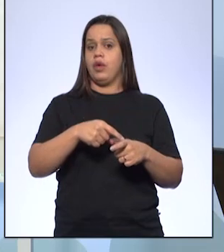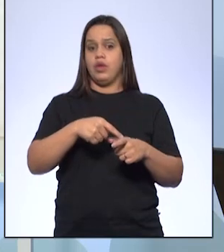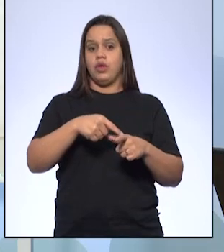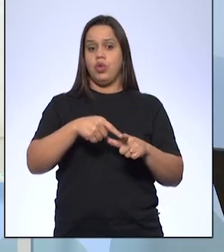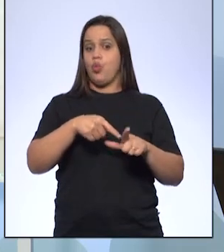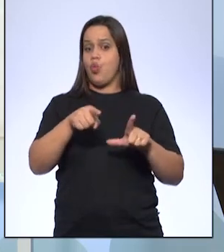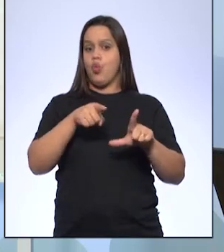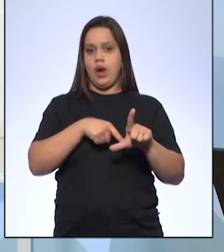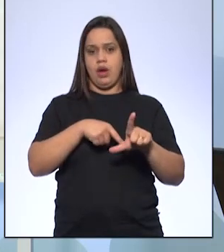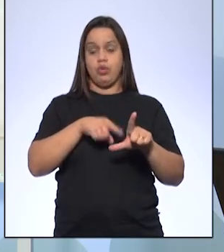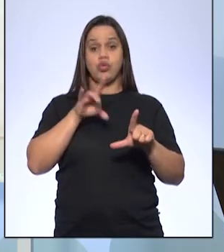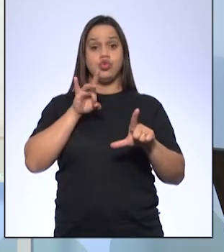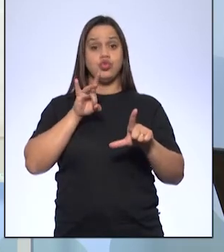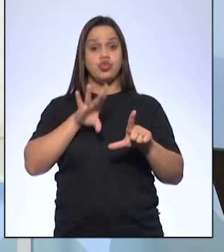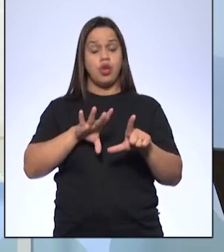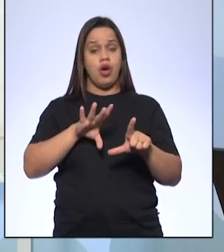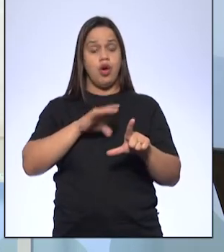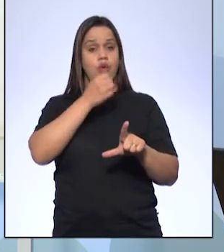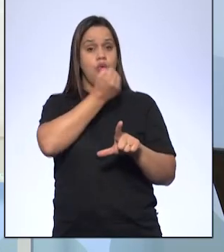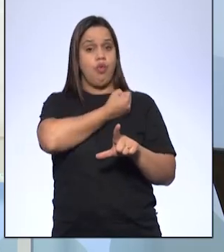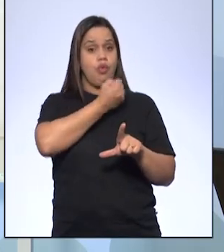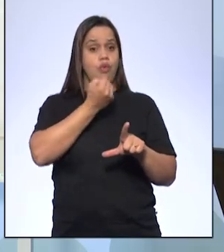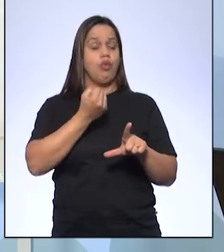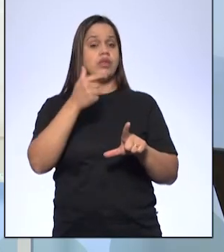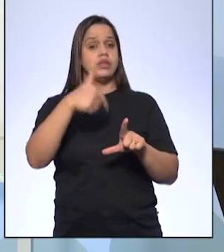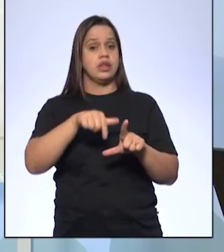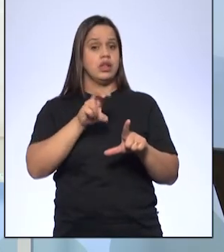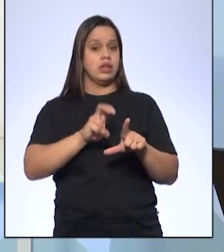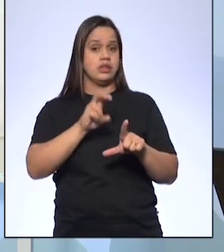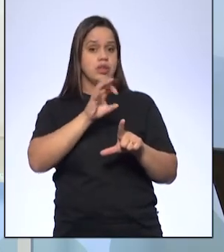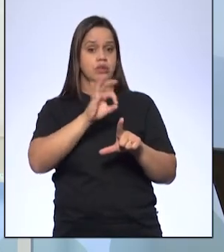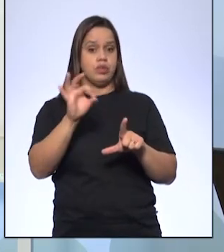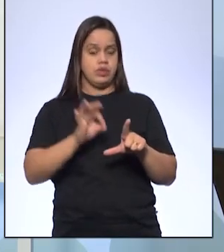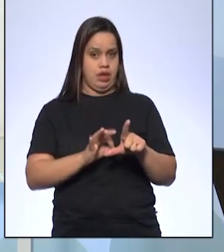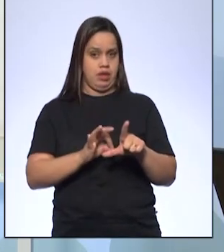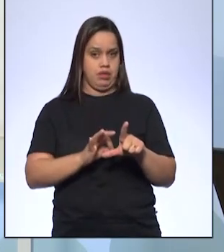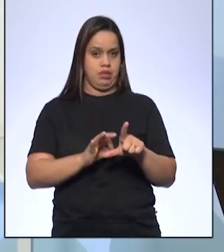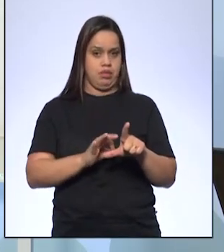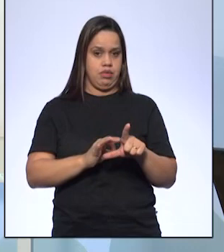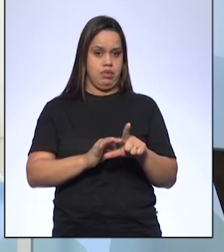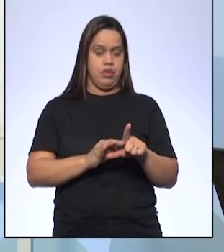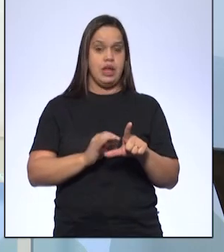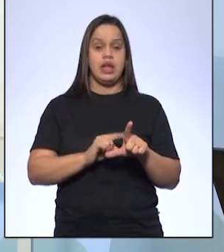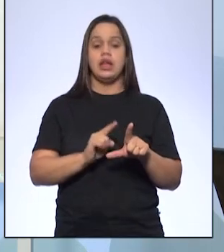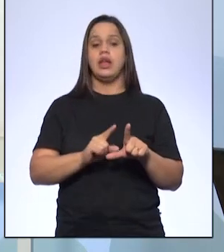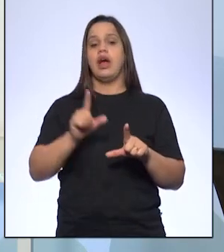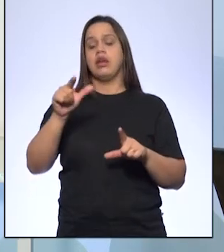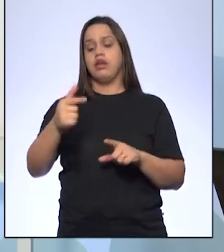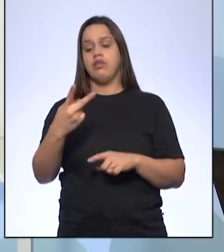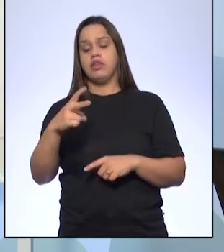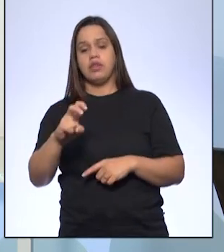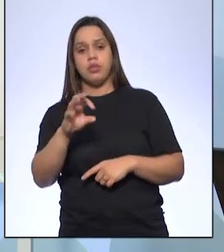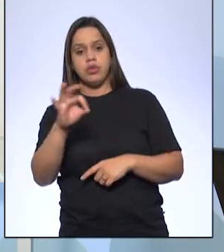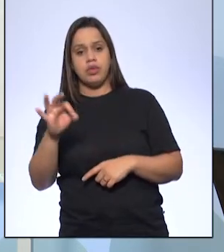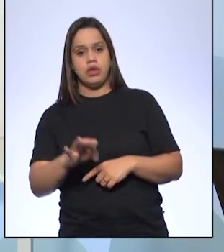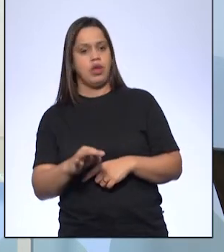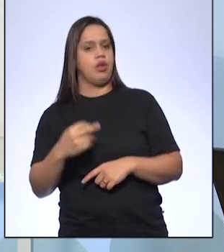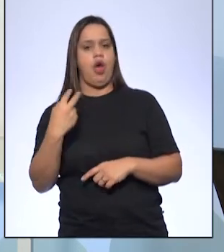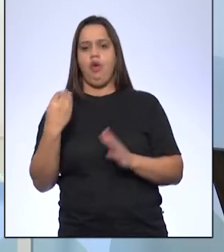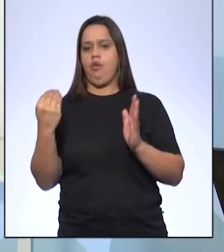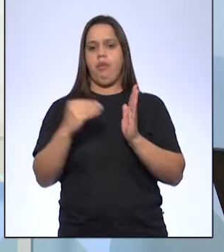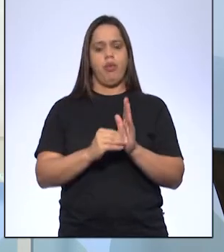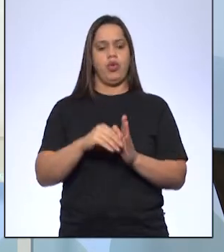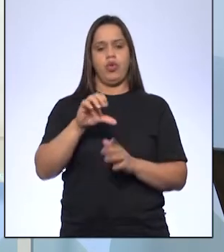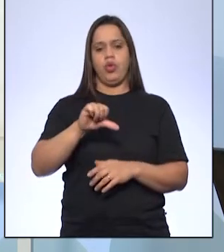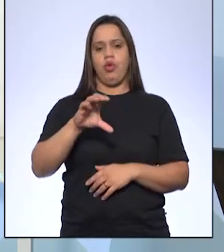o valor que corresponde, 75%, e no caso aqui, 25%. Eu não ponho 90